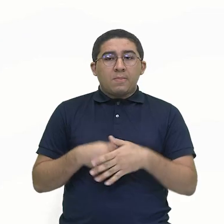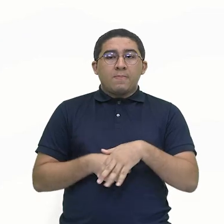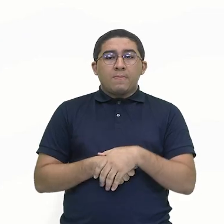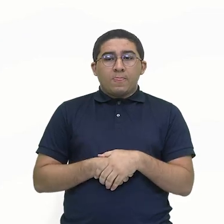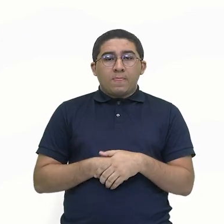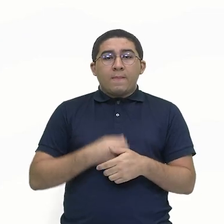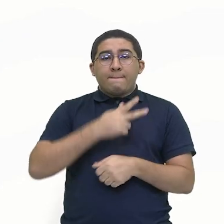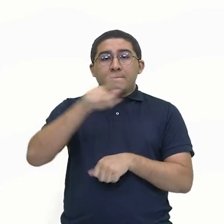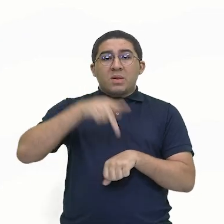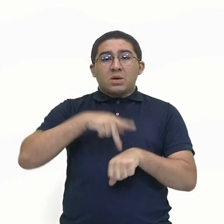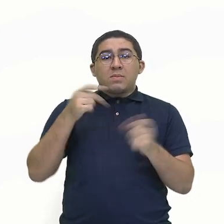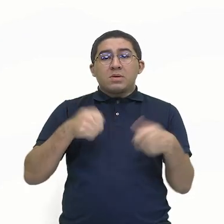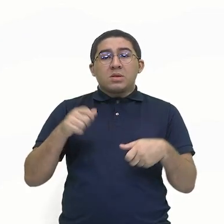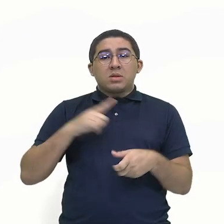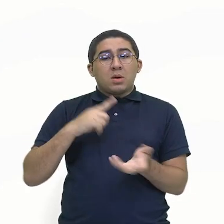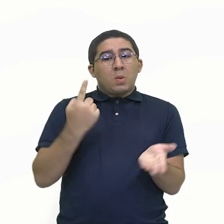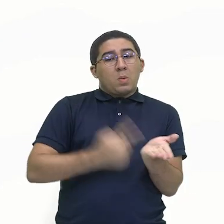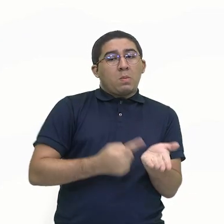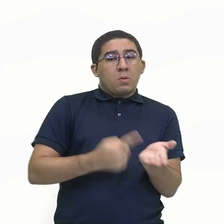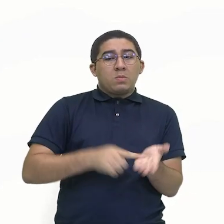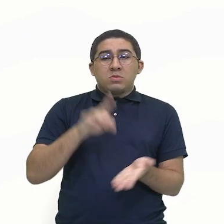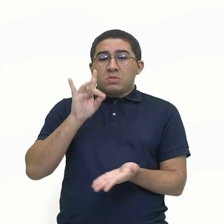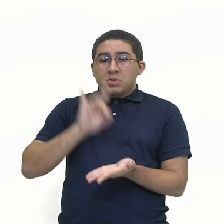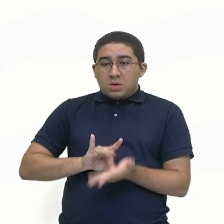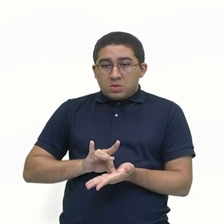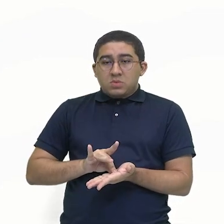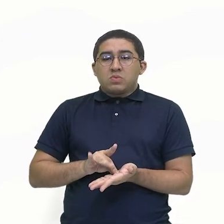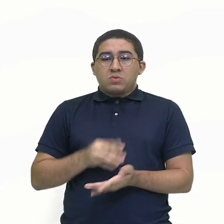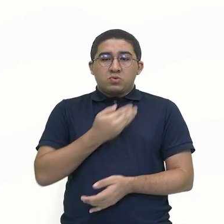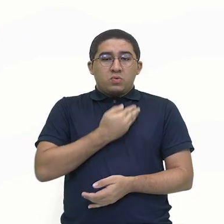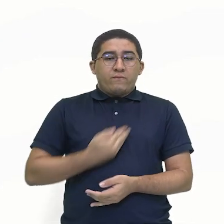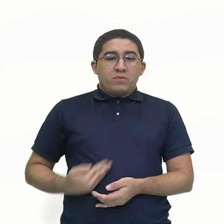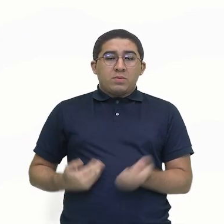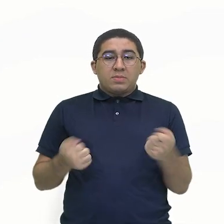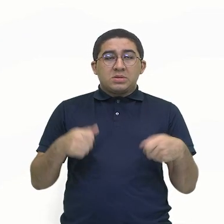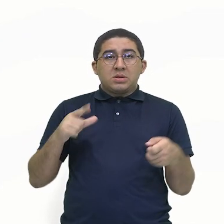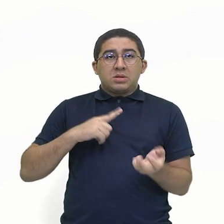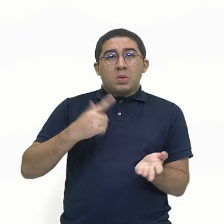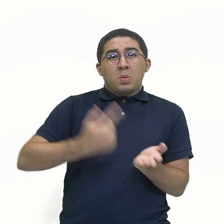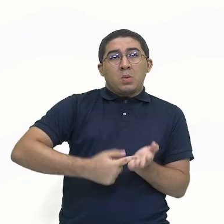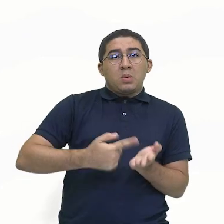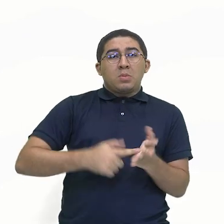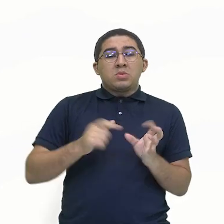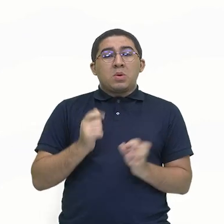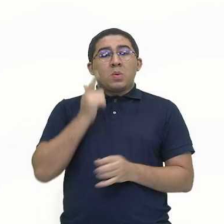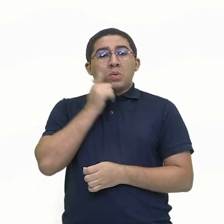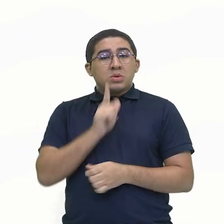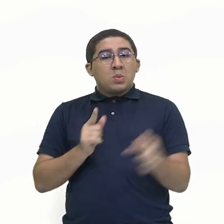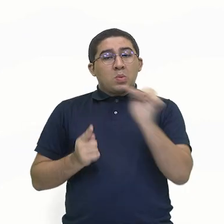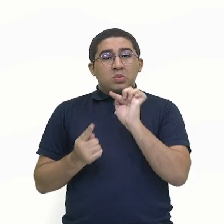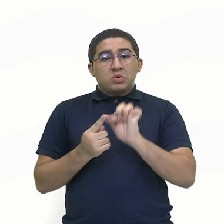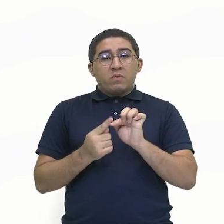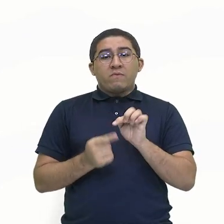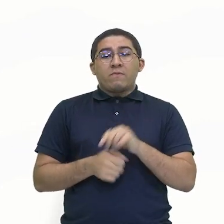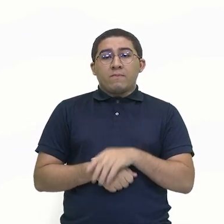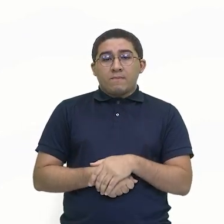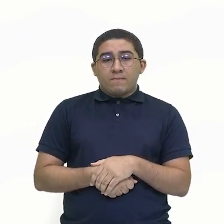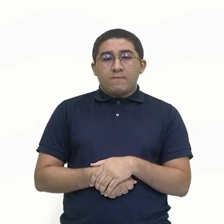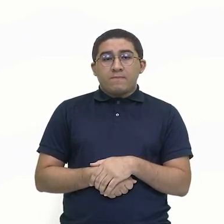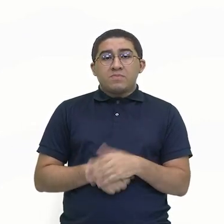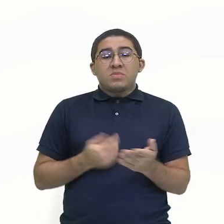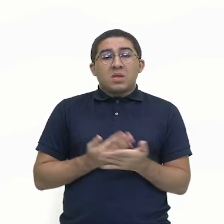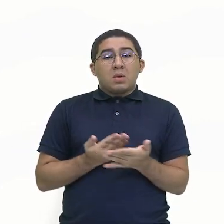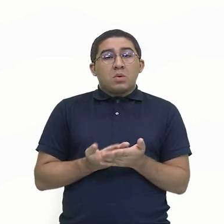países eles têm que se comprometer, né? Os governos têm que se comprometer para atingir esses objetivos. E nessa